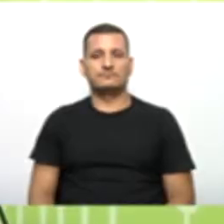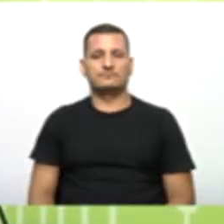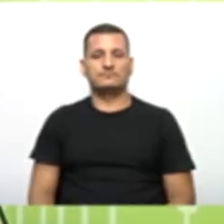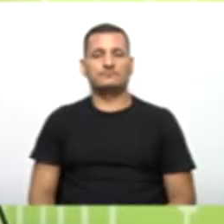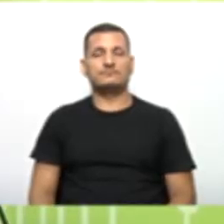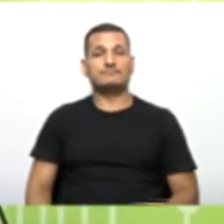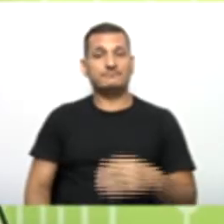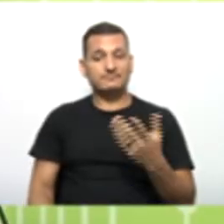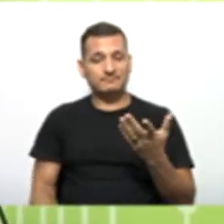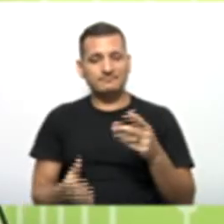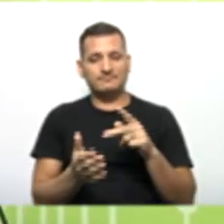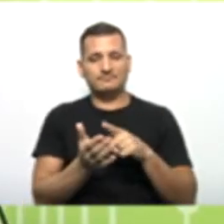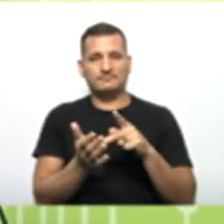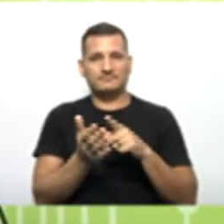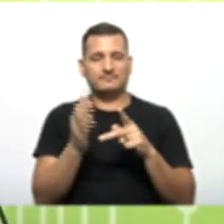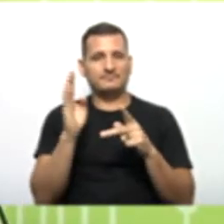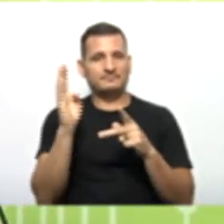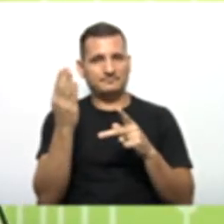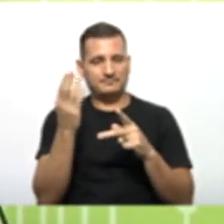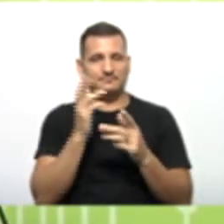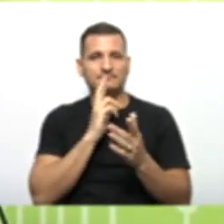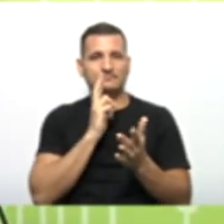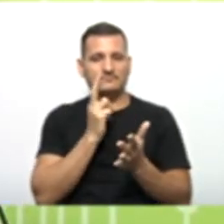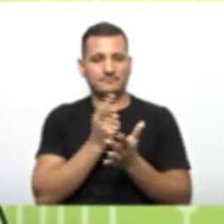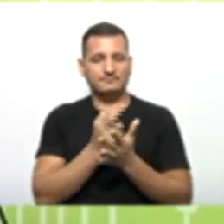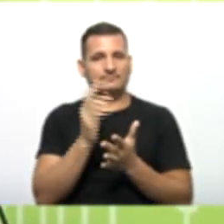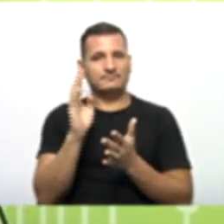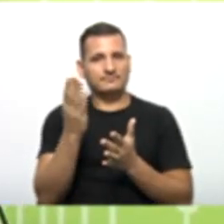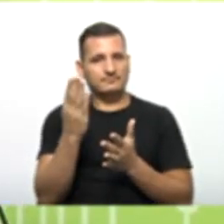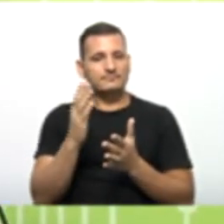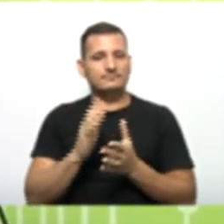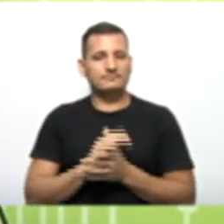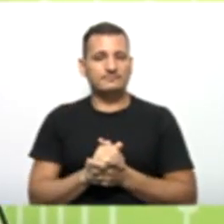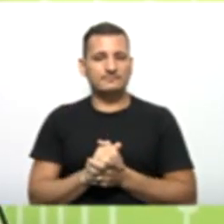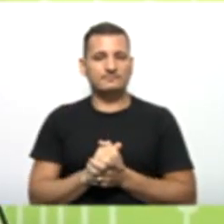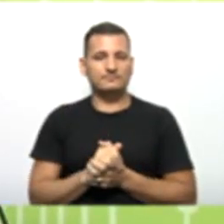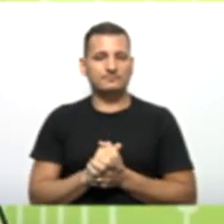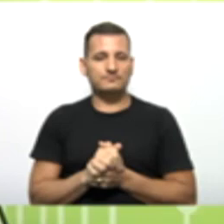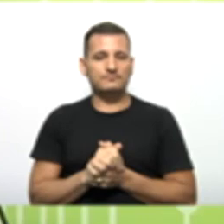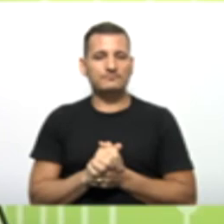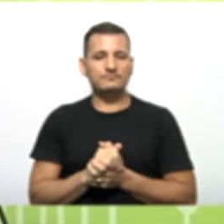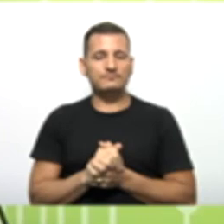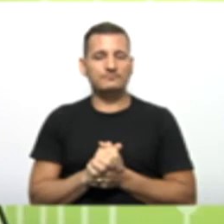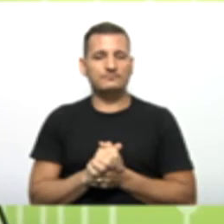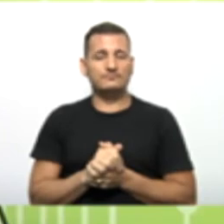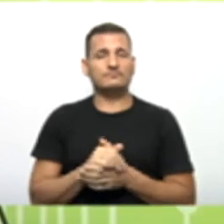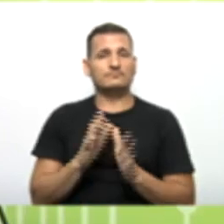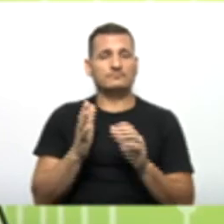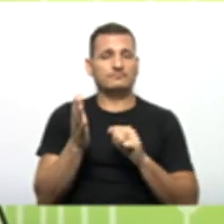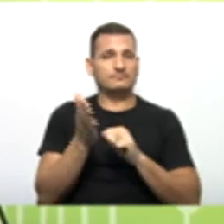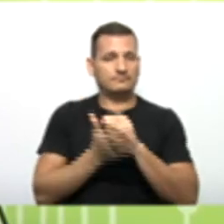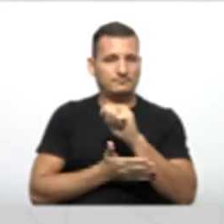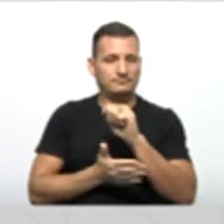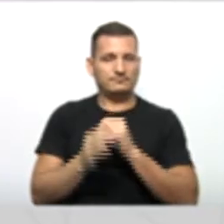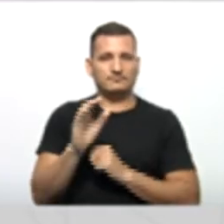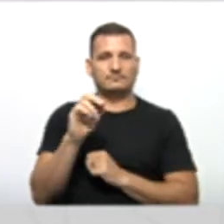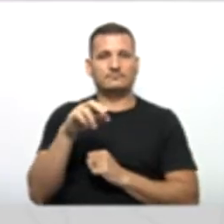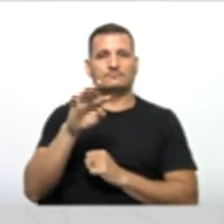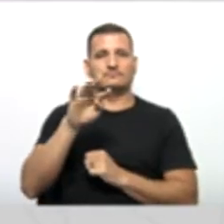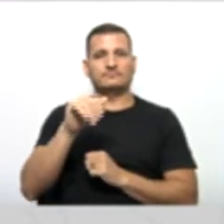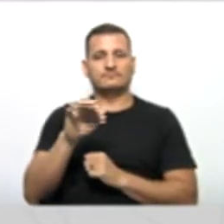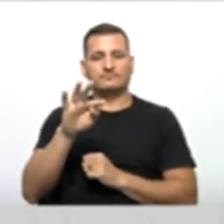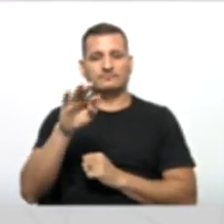é falsa muito bem é falsa a questão e o excluir contato quando a gente